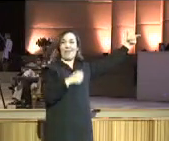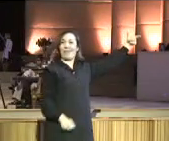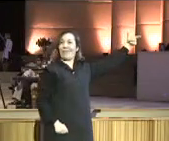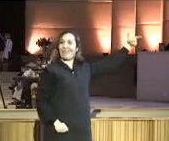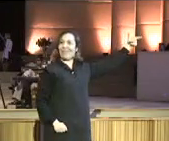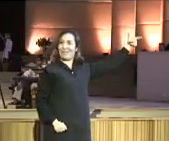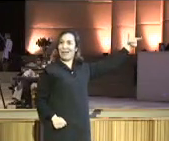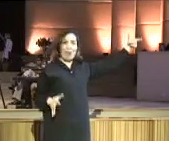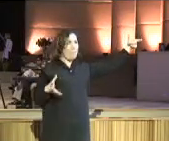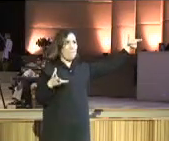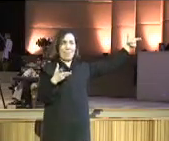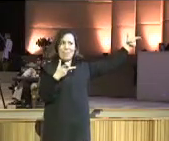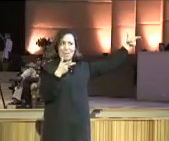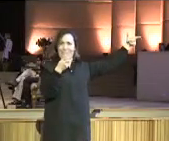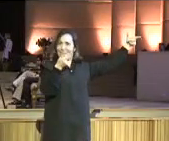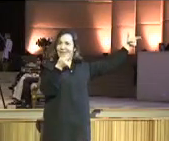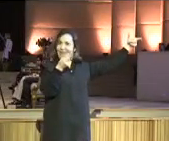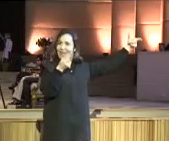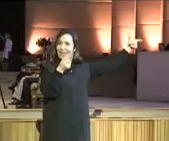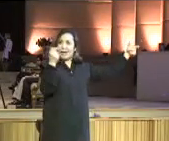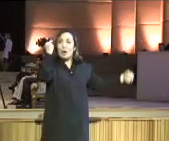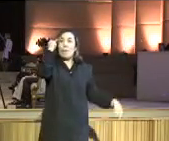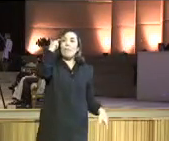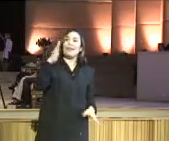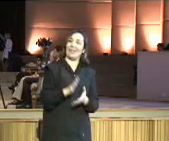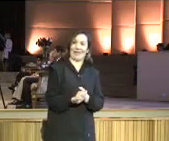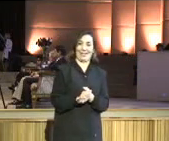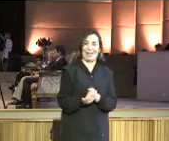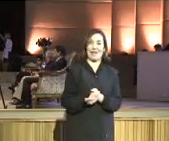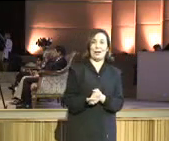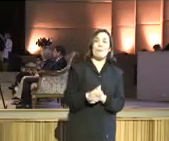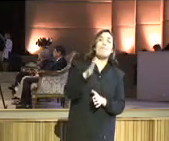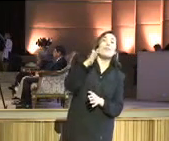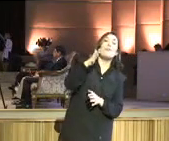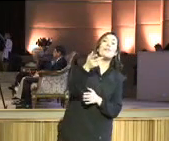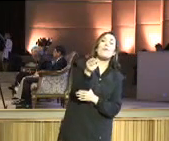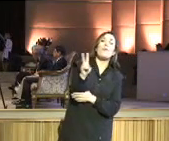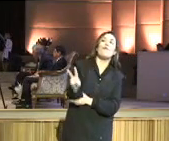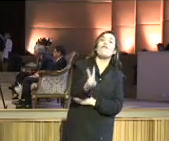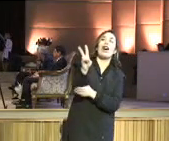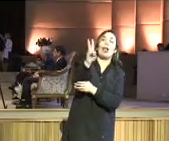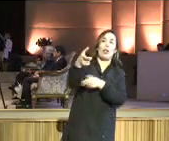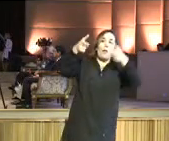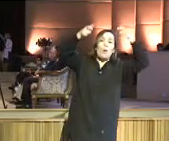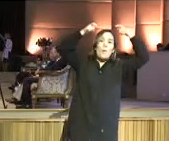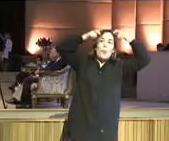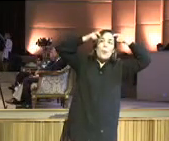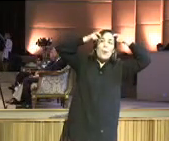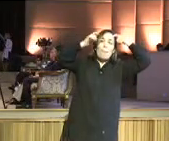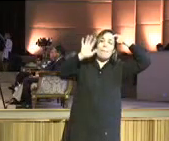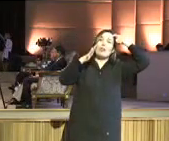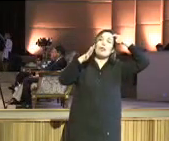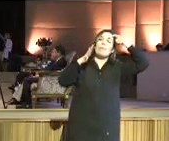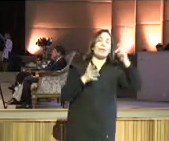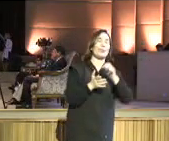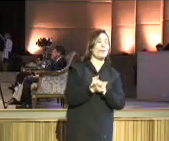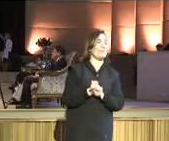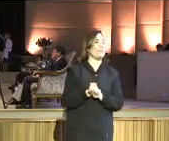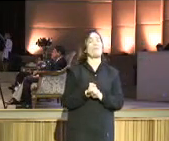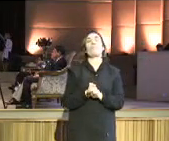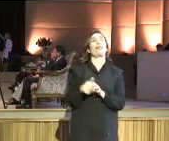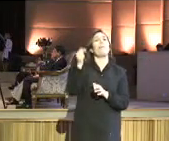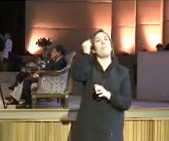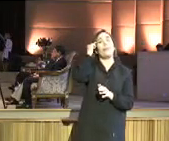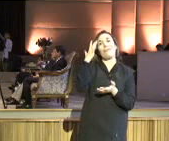Eu fiz uma continha, a preço de hoje, de quanto custaria 34 quilos de ouro, porque eu não sei o que